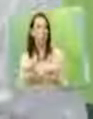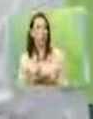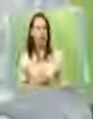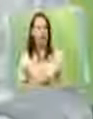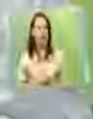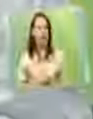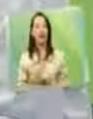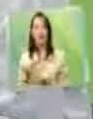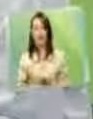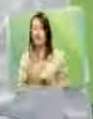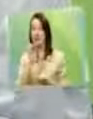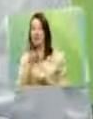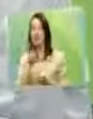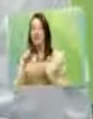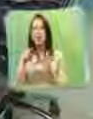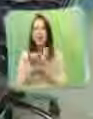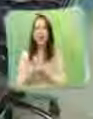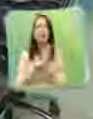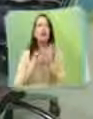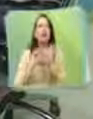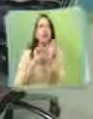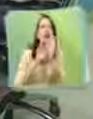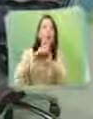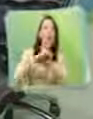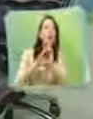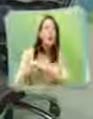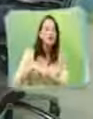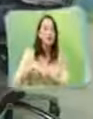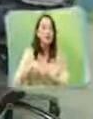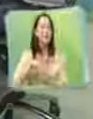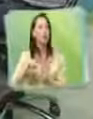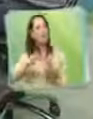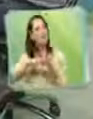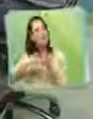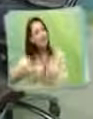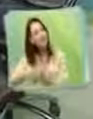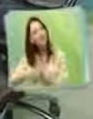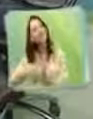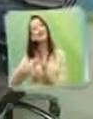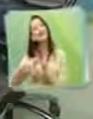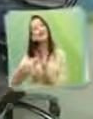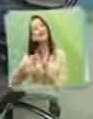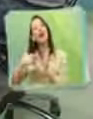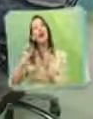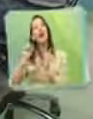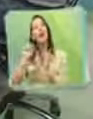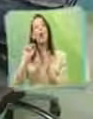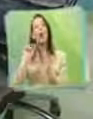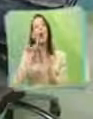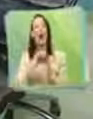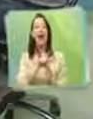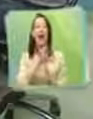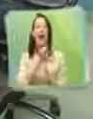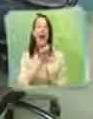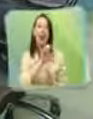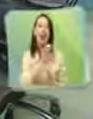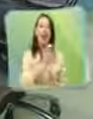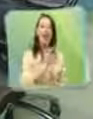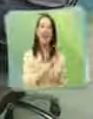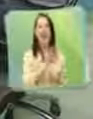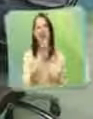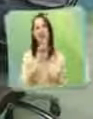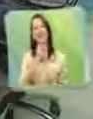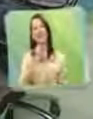social. Se for com relação a uma conceituação, quer dizer, o termo vem de uma expressão inglesa, welfare state,